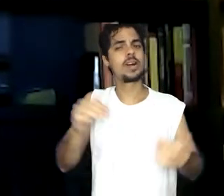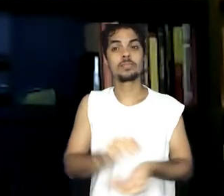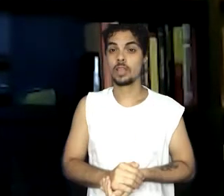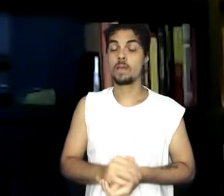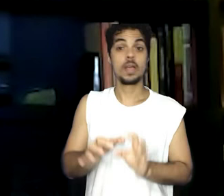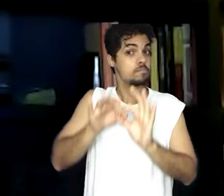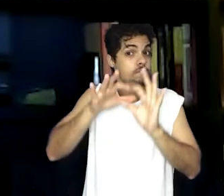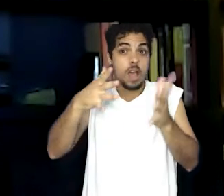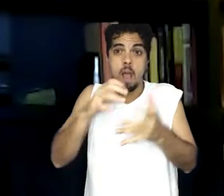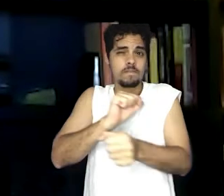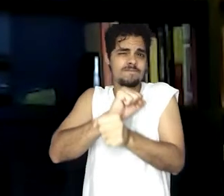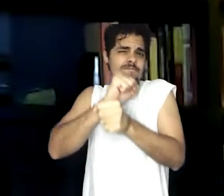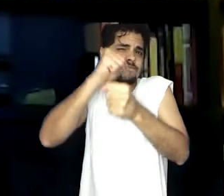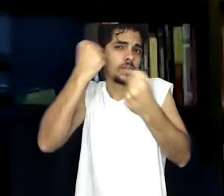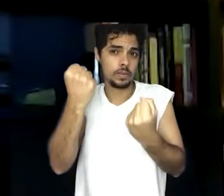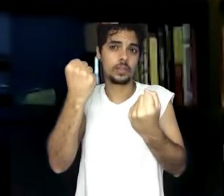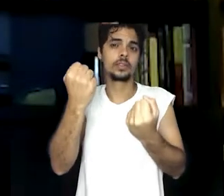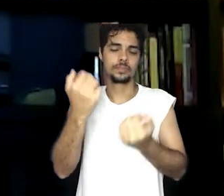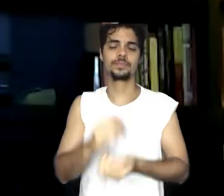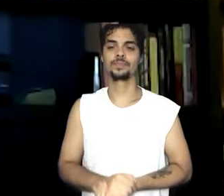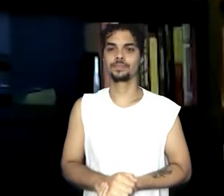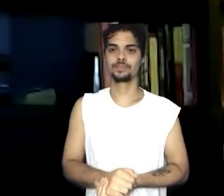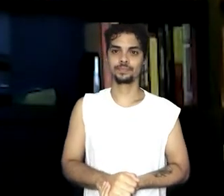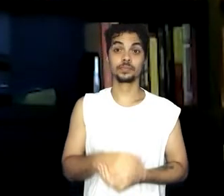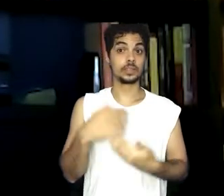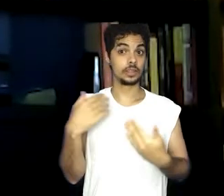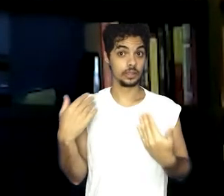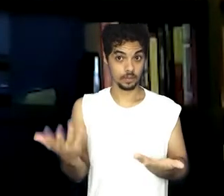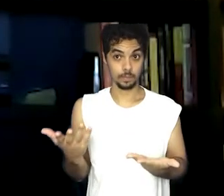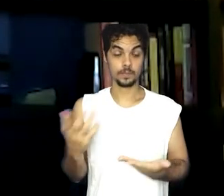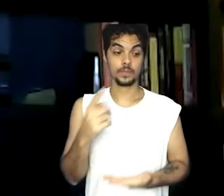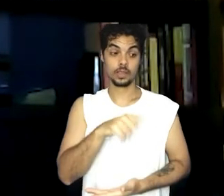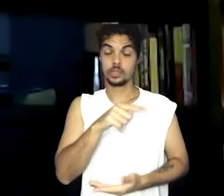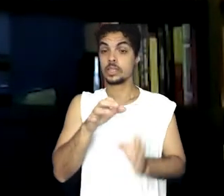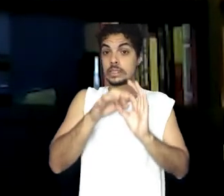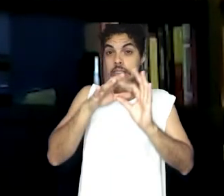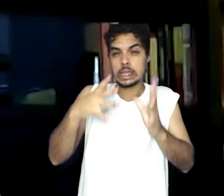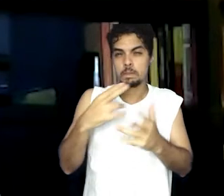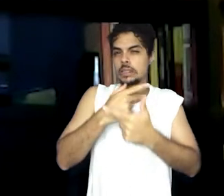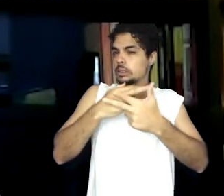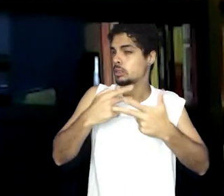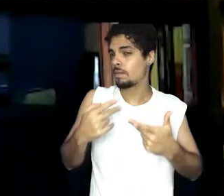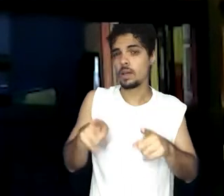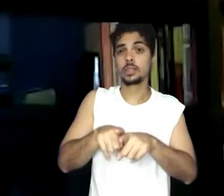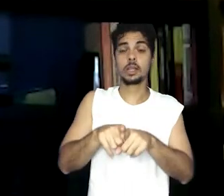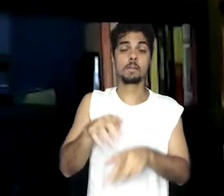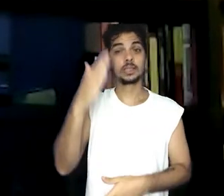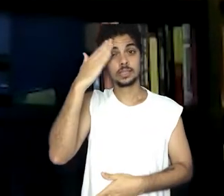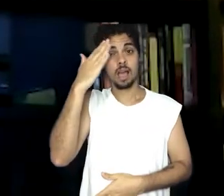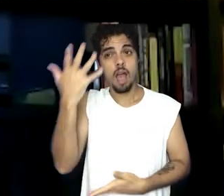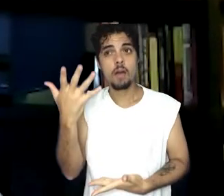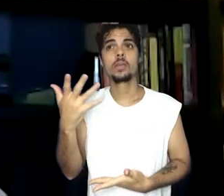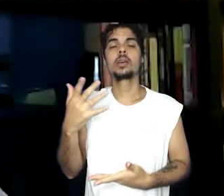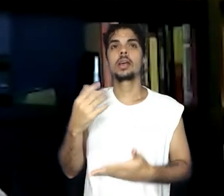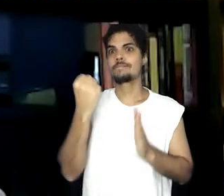popular na luta pela independência como essa independências são sempre processos longos a